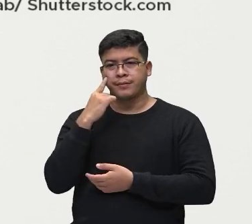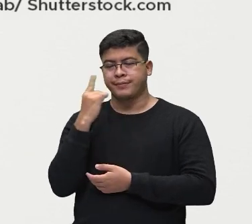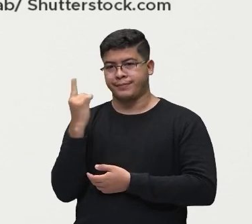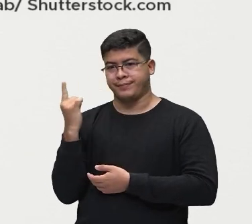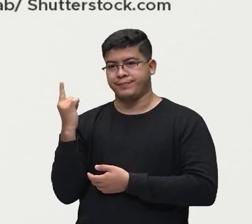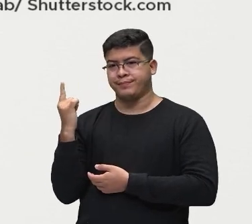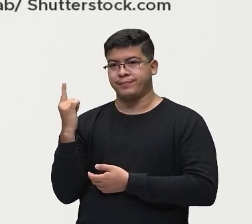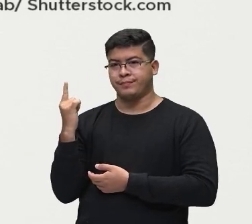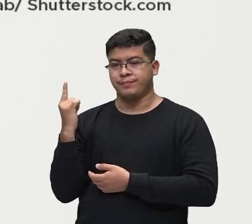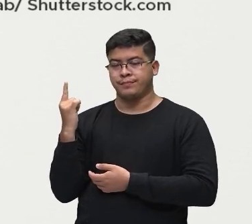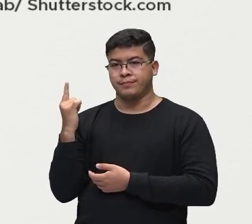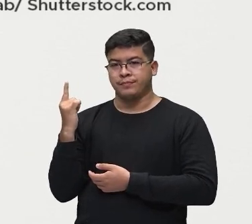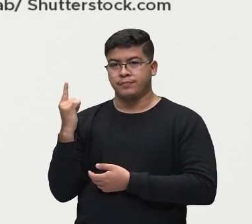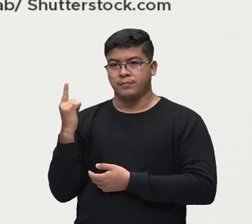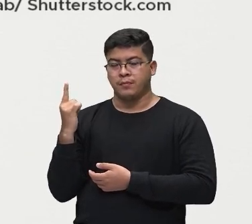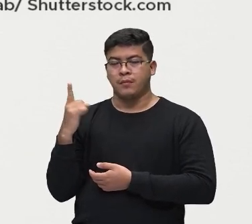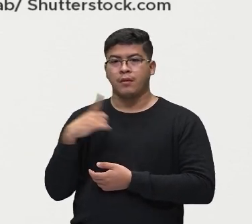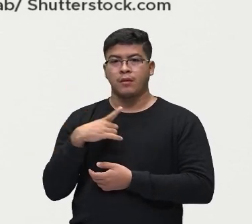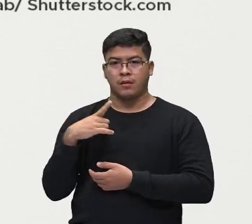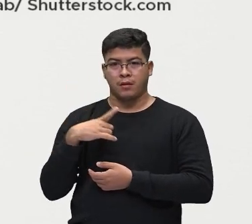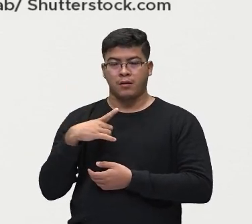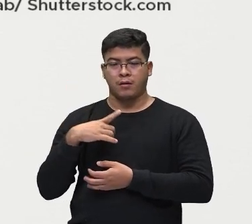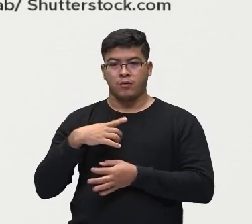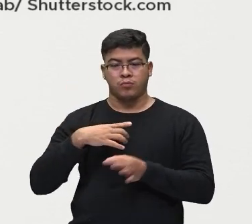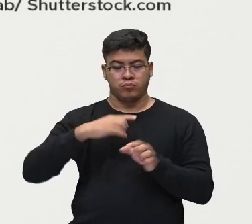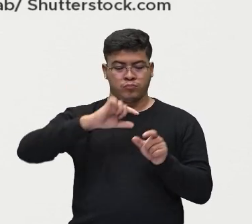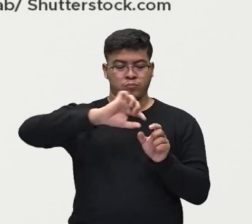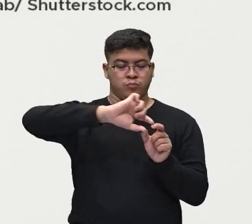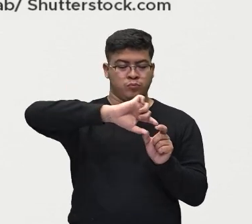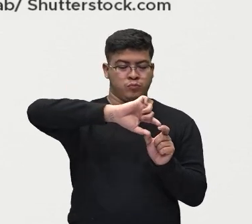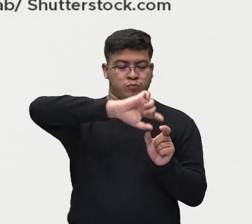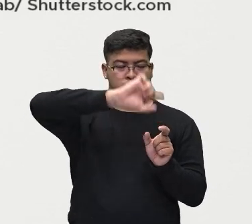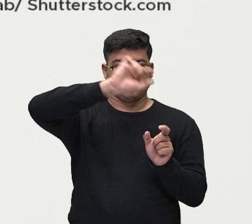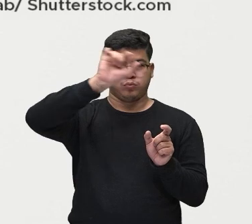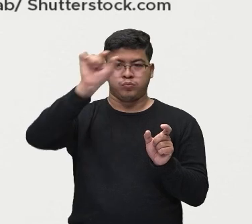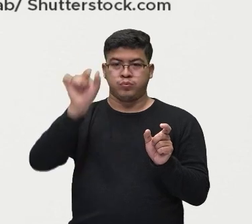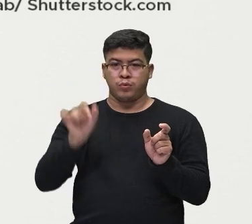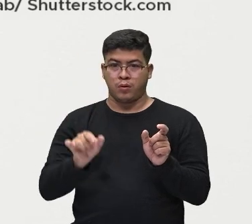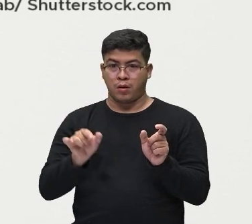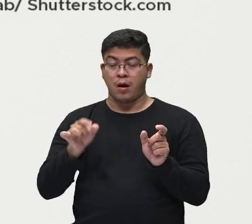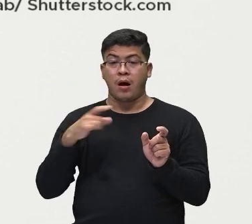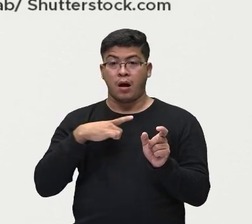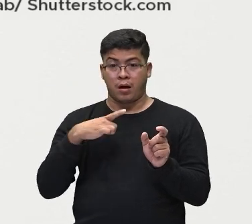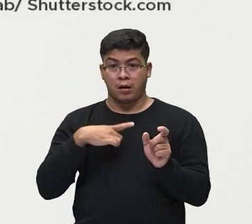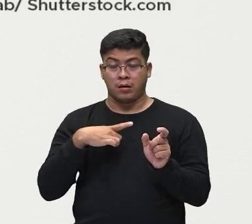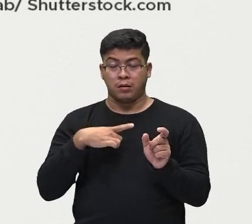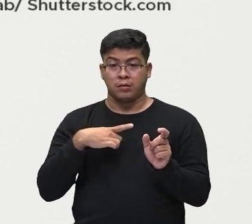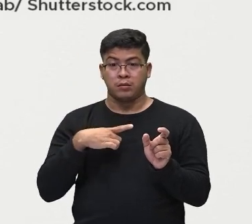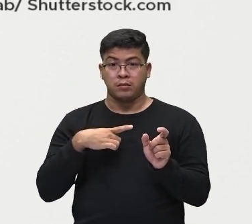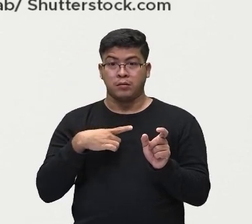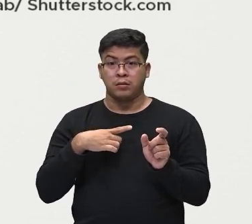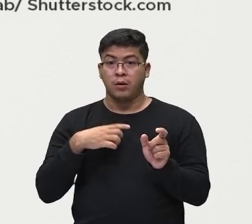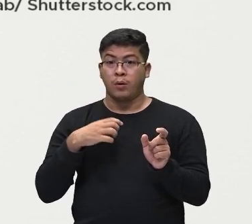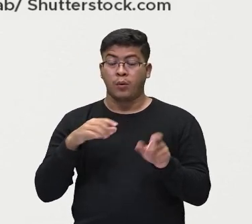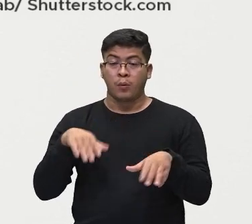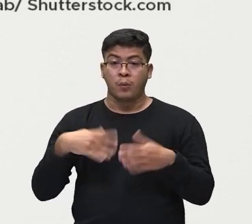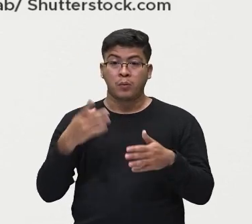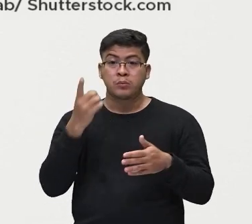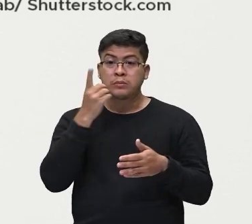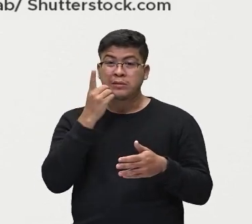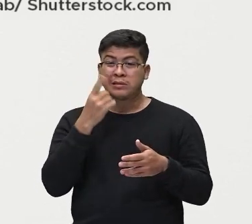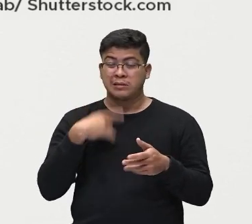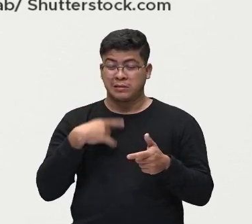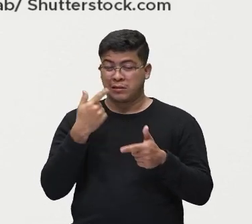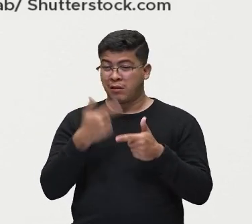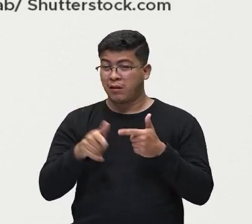ferro, tá? Que vai ser aquecida e você vai ter a resistência. Quando essa resistência dá